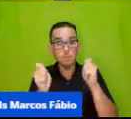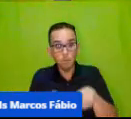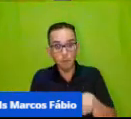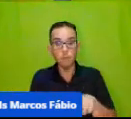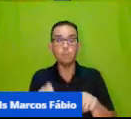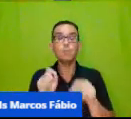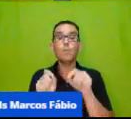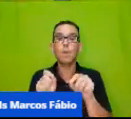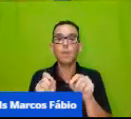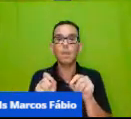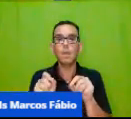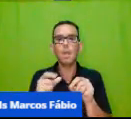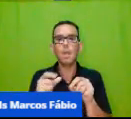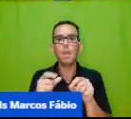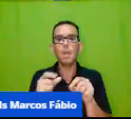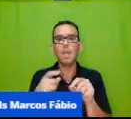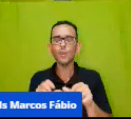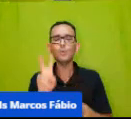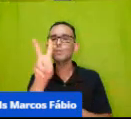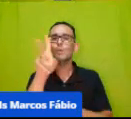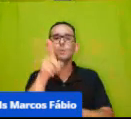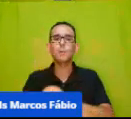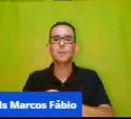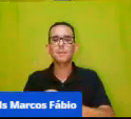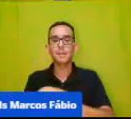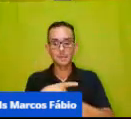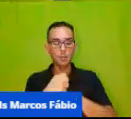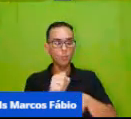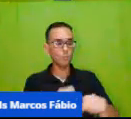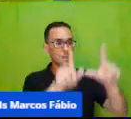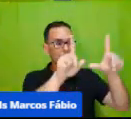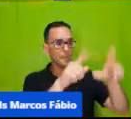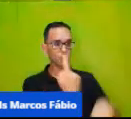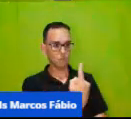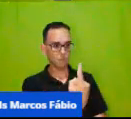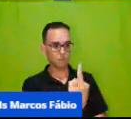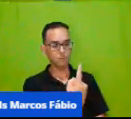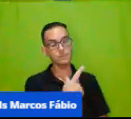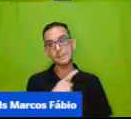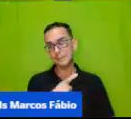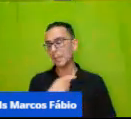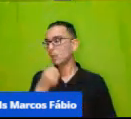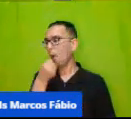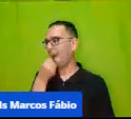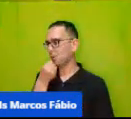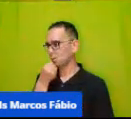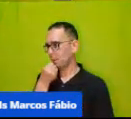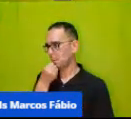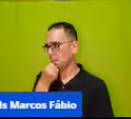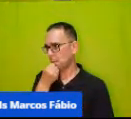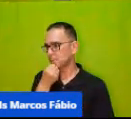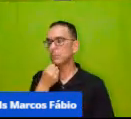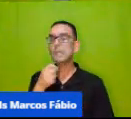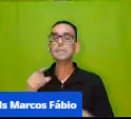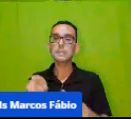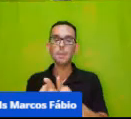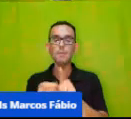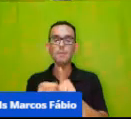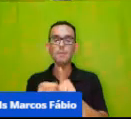automaticamente eu fico com dois momentos. Eu tenho o slide sozinho, eu tenho somente o áudio e eu tenho o vídeo